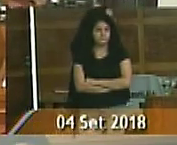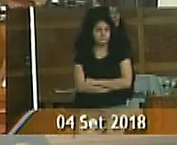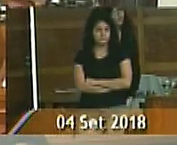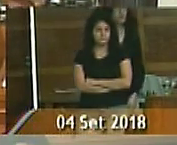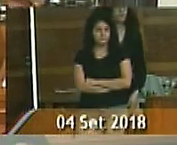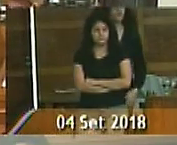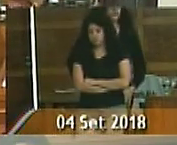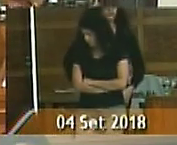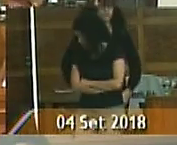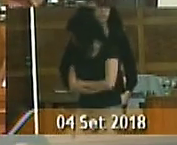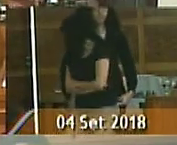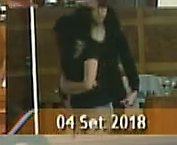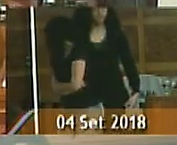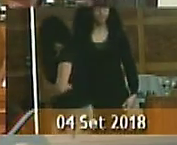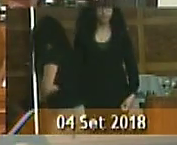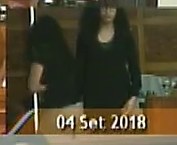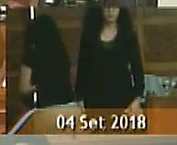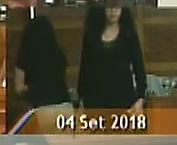94. Cadê a votação?